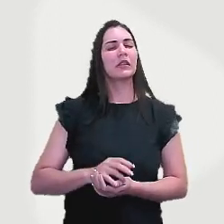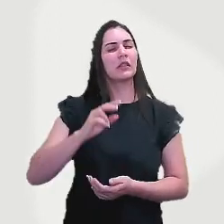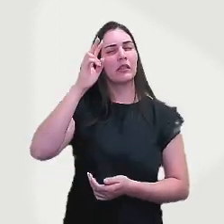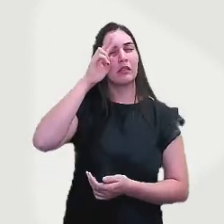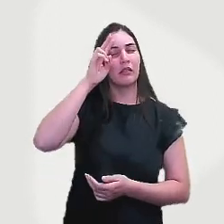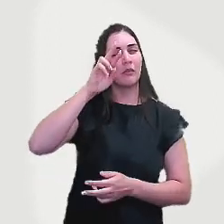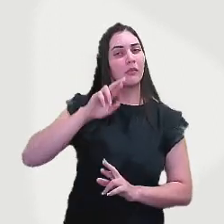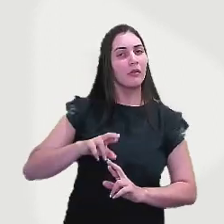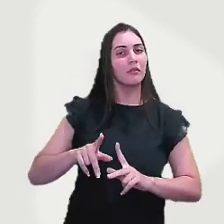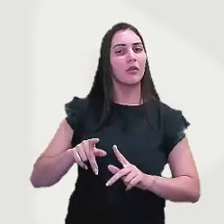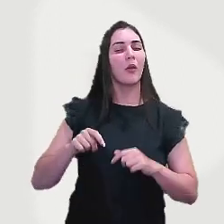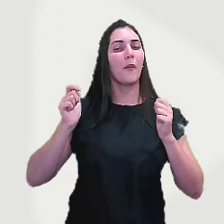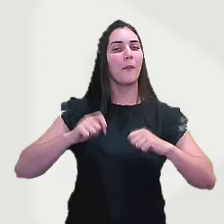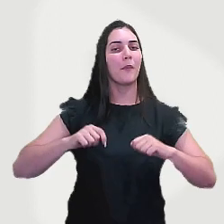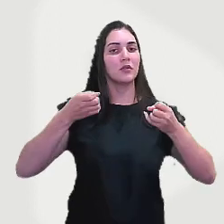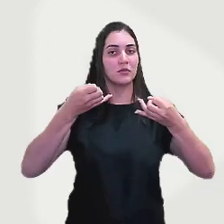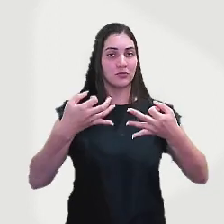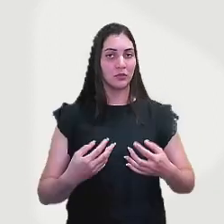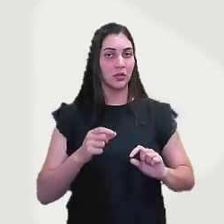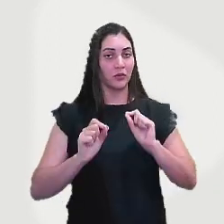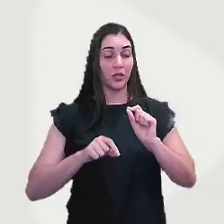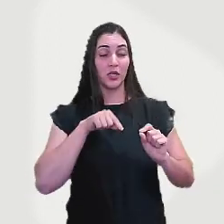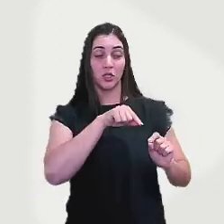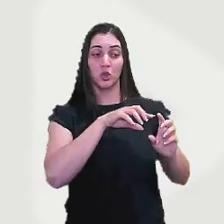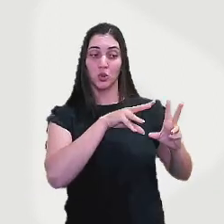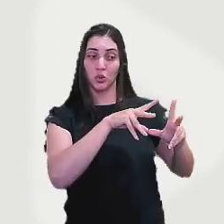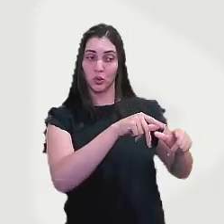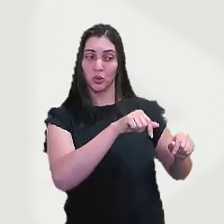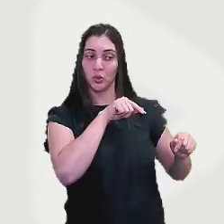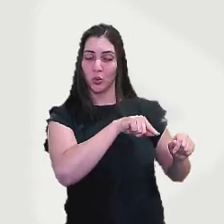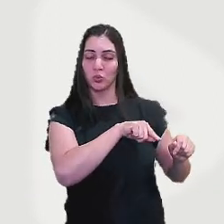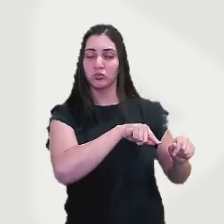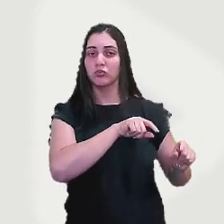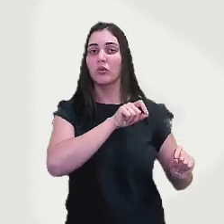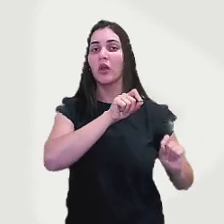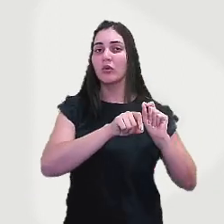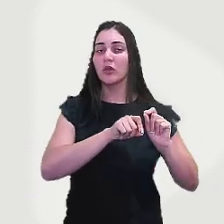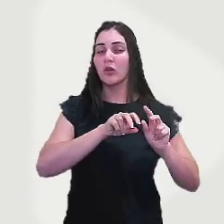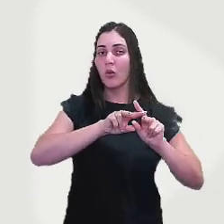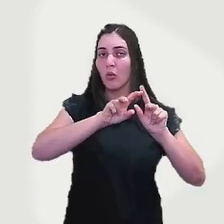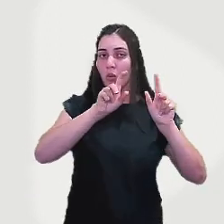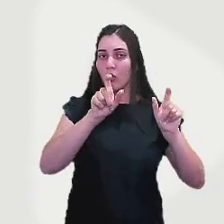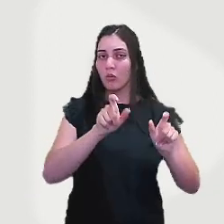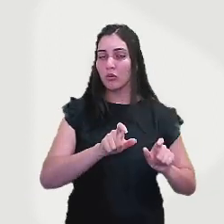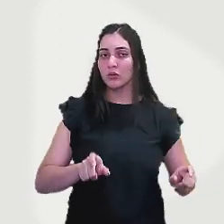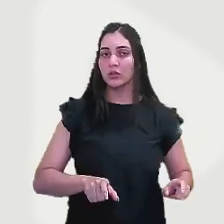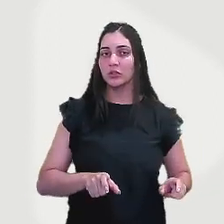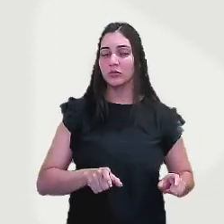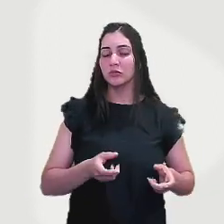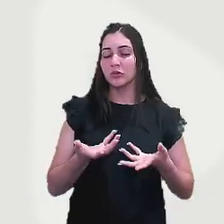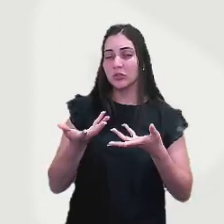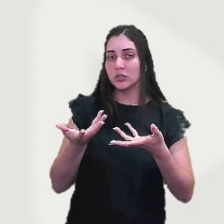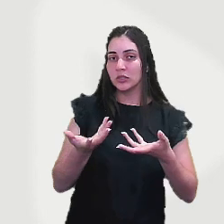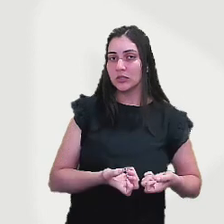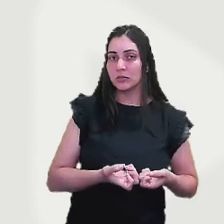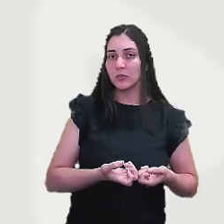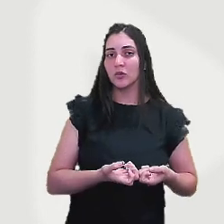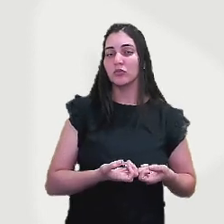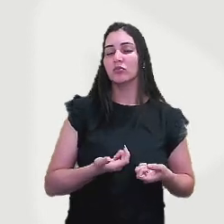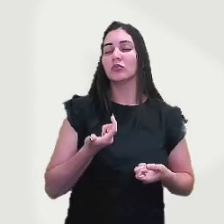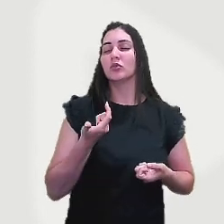diferença? Eu posso sim dizer que todo transgênico é um organismo que recebeu gene de outro organismo